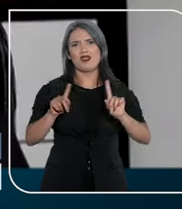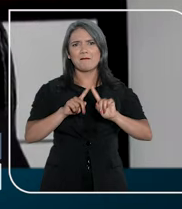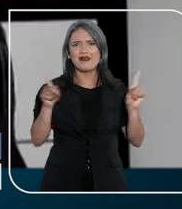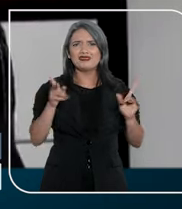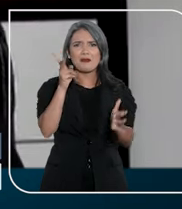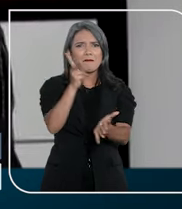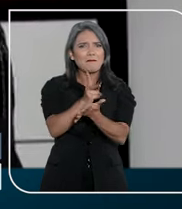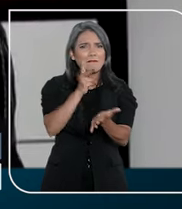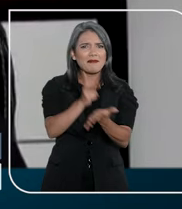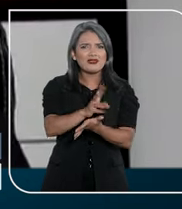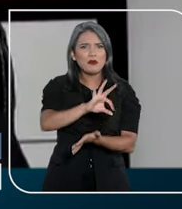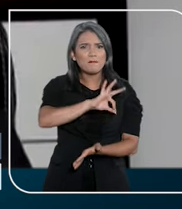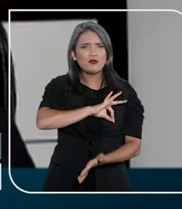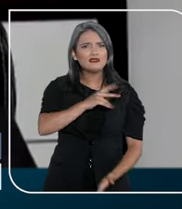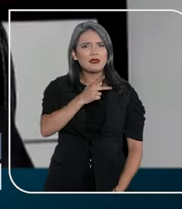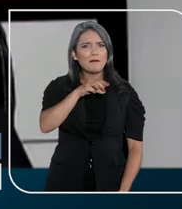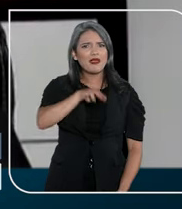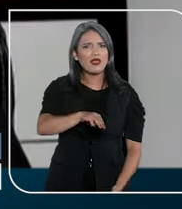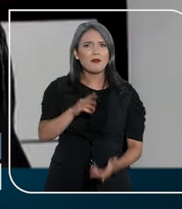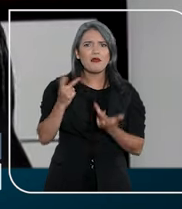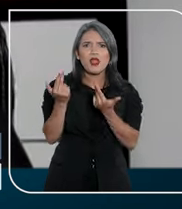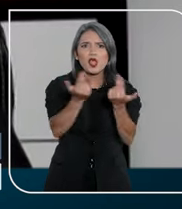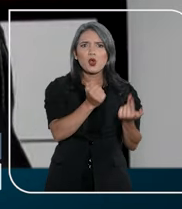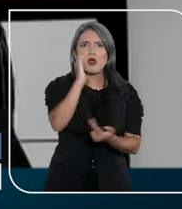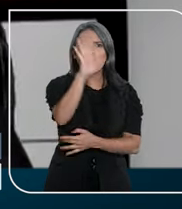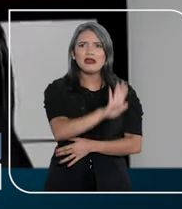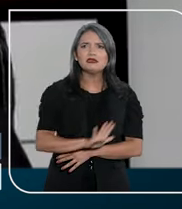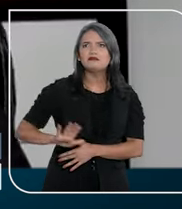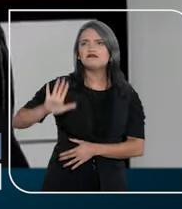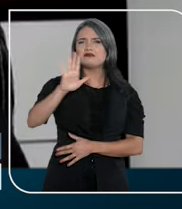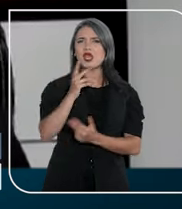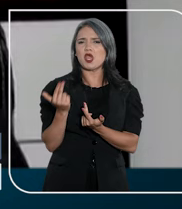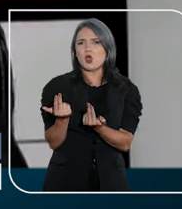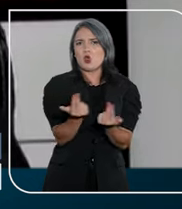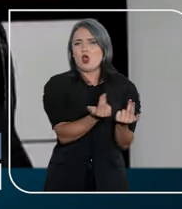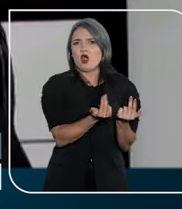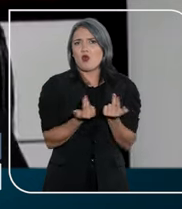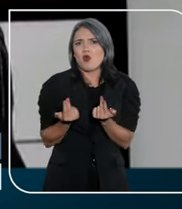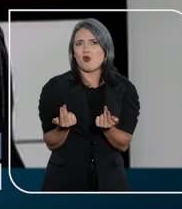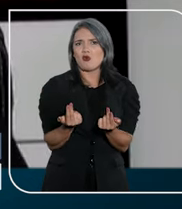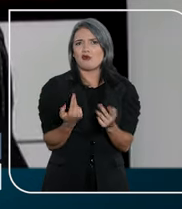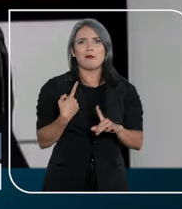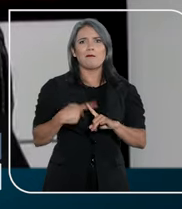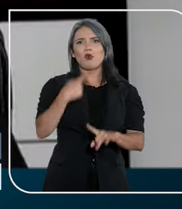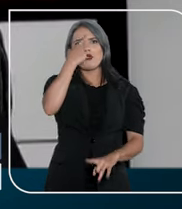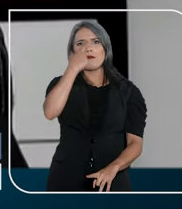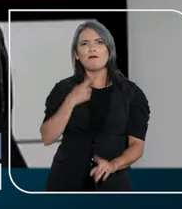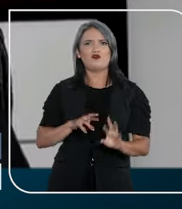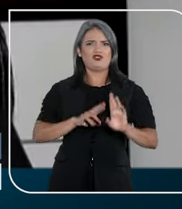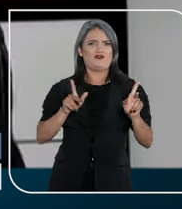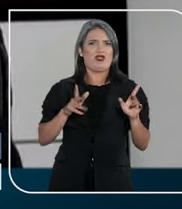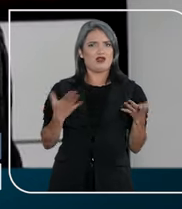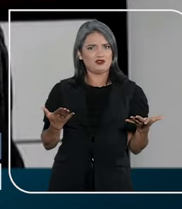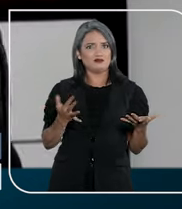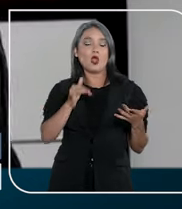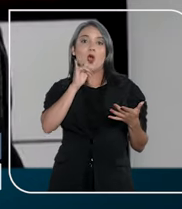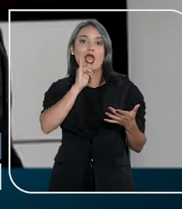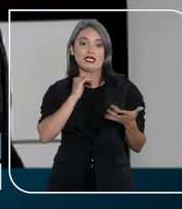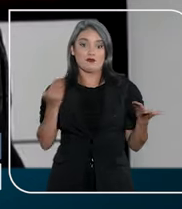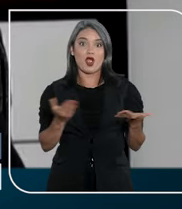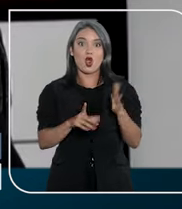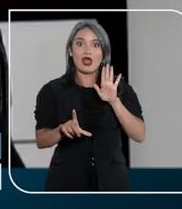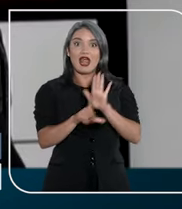e a função de policial militar é a mesma no país inteiro, tanto é que nós tivemos agora recentemente a aprovação da Lei Geral das